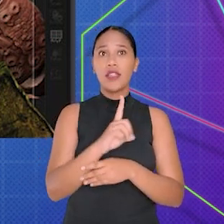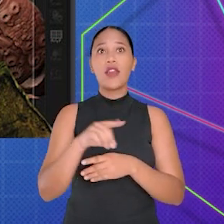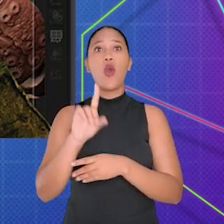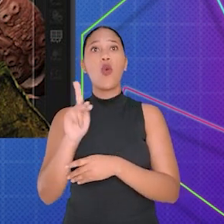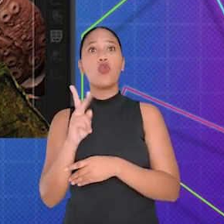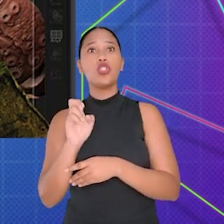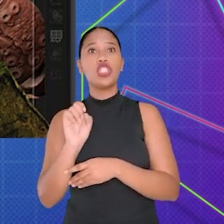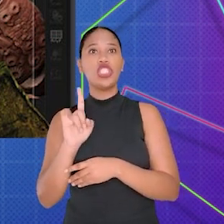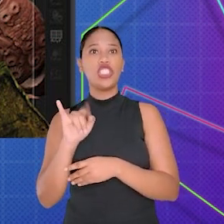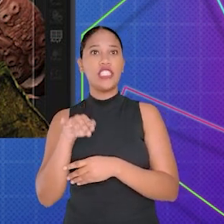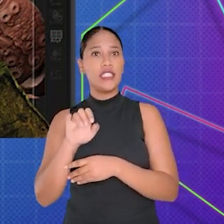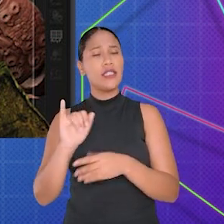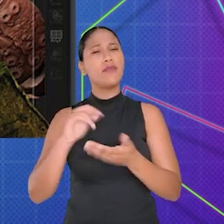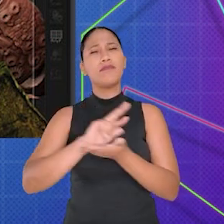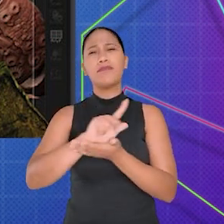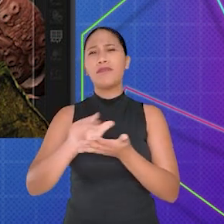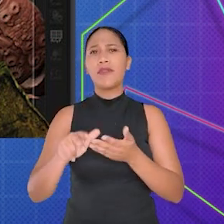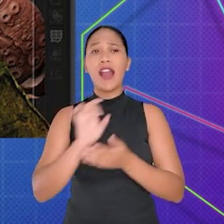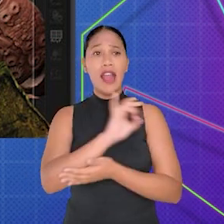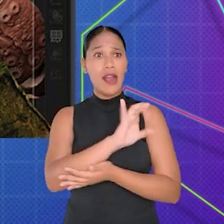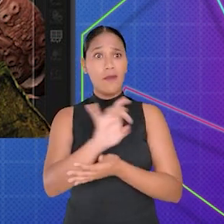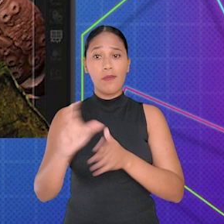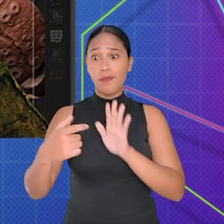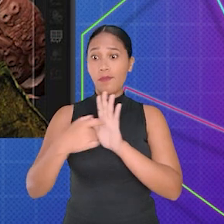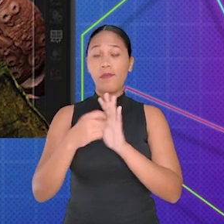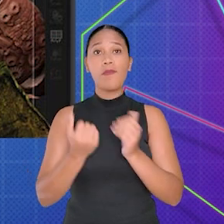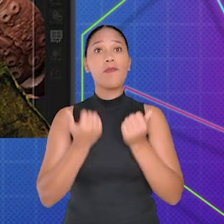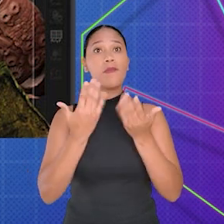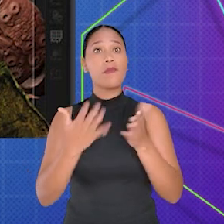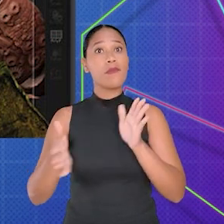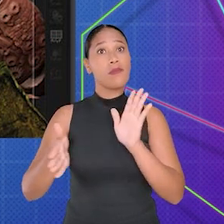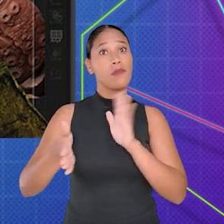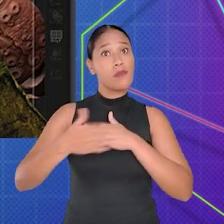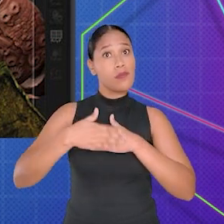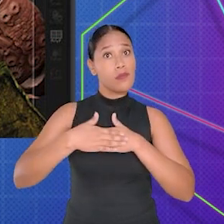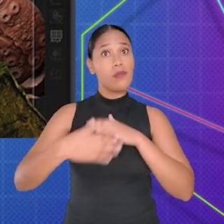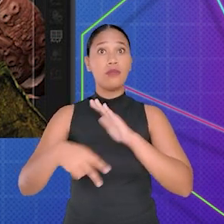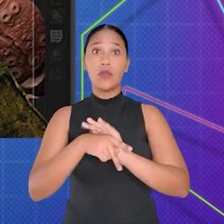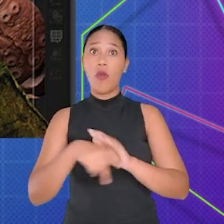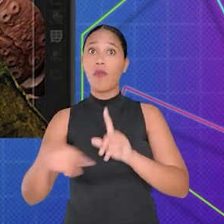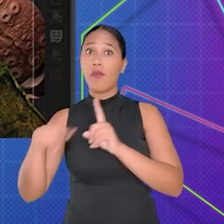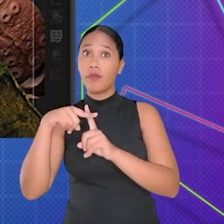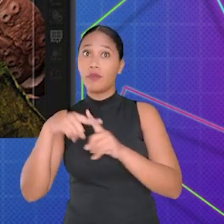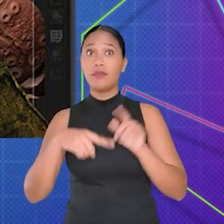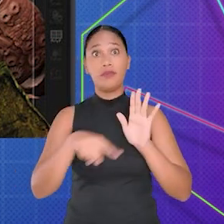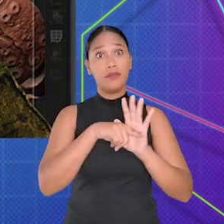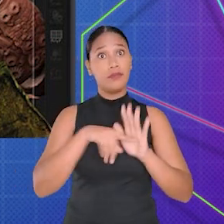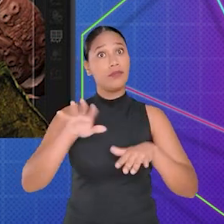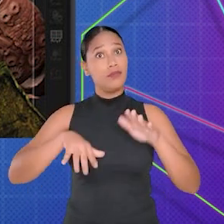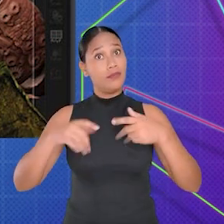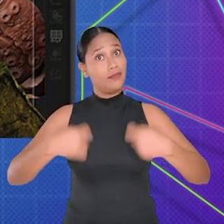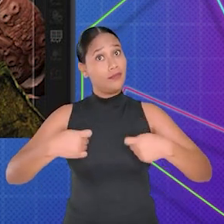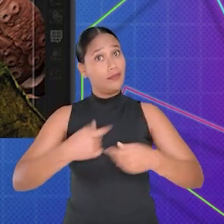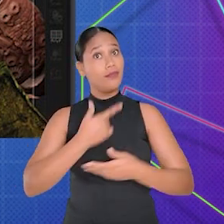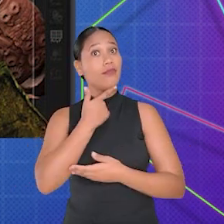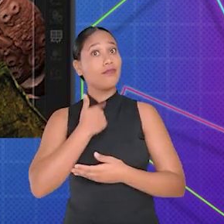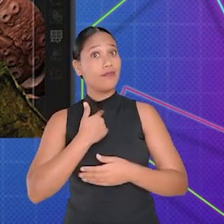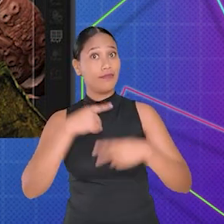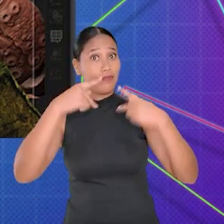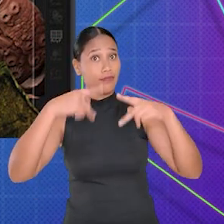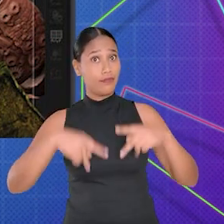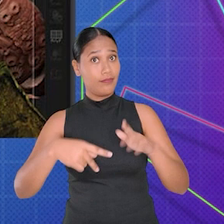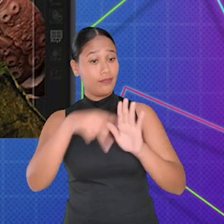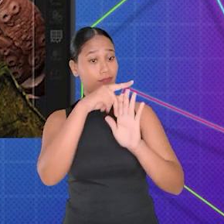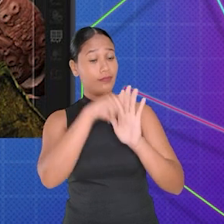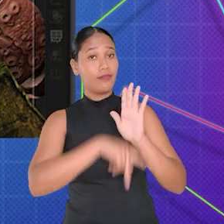o Houdini e o SketchUp. Cada um desses softwares oferece suas próprias vantagens e desvantagens, dependendo das necessidades do